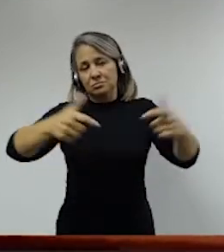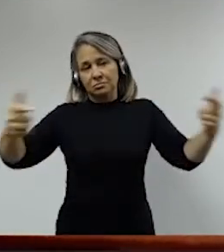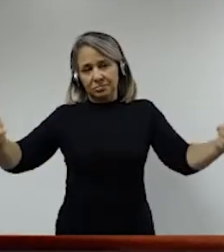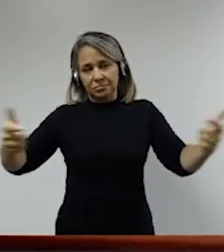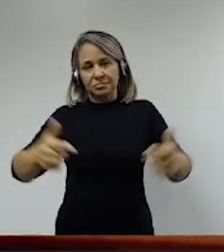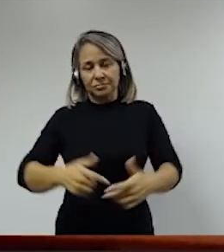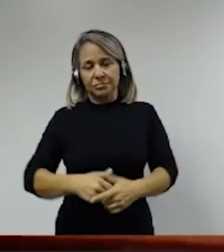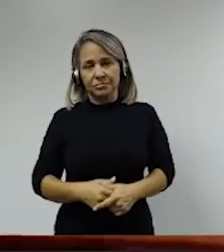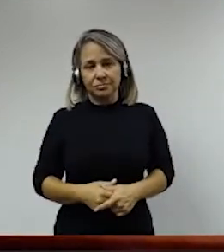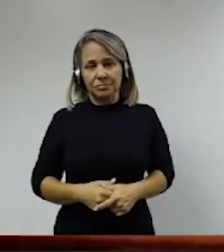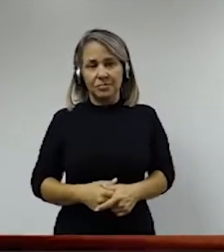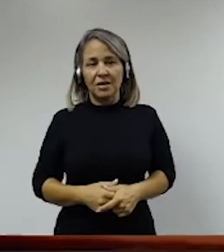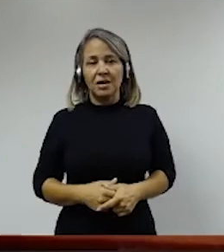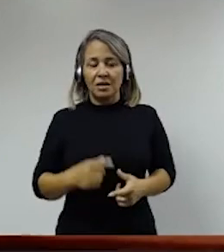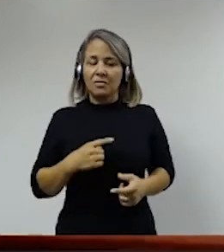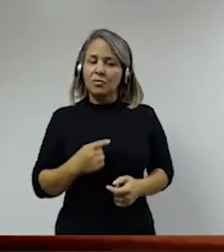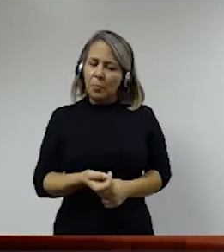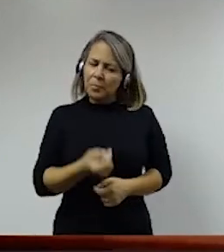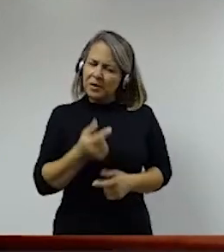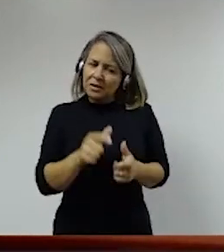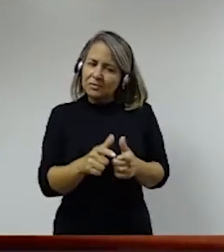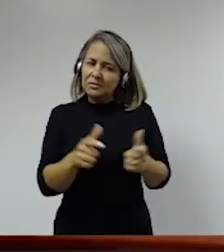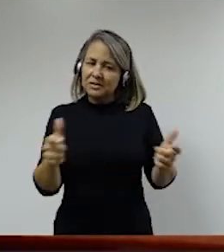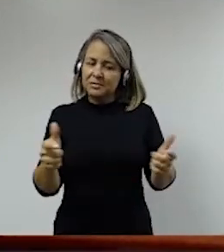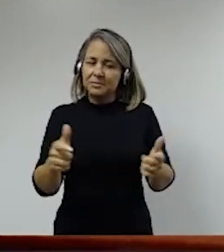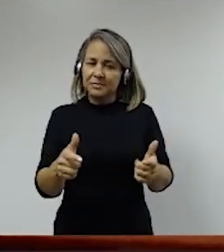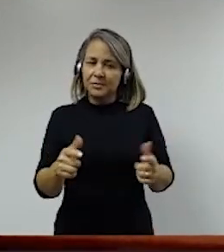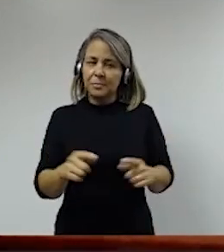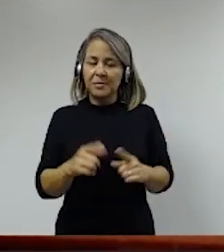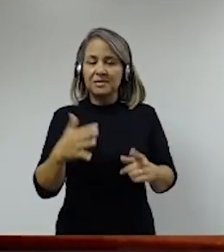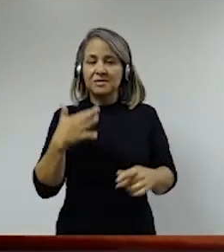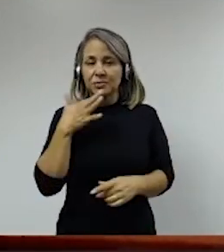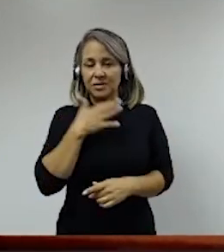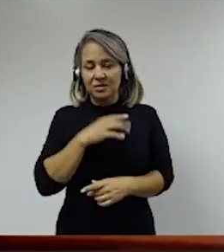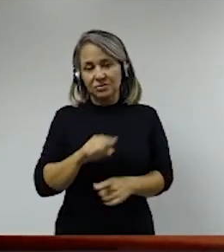um pequeno crescimento. Então, mas acho que